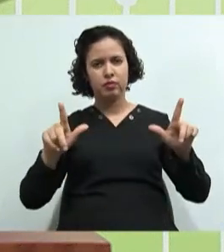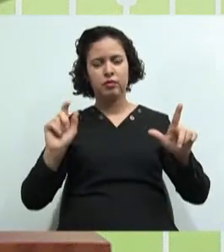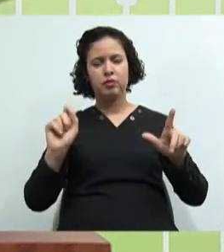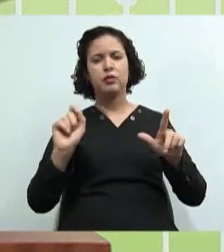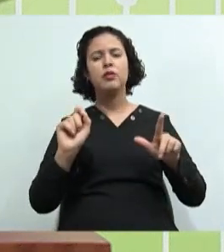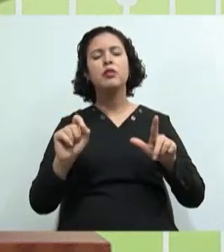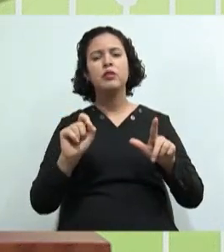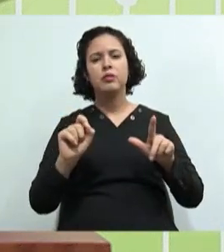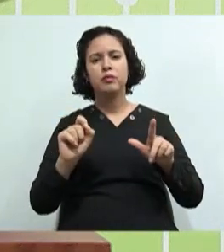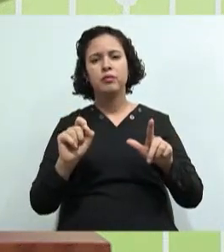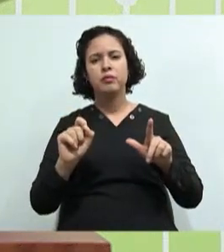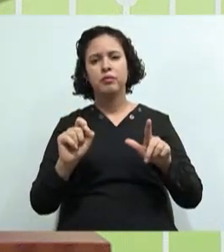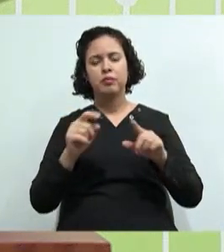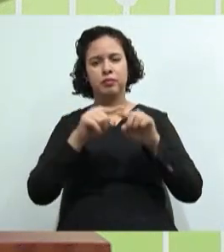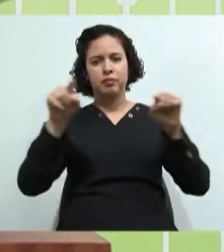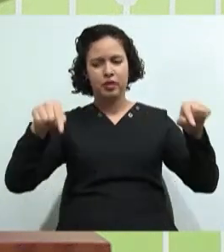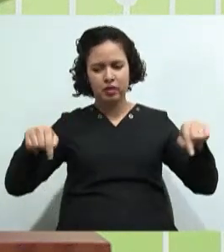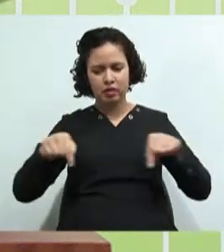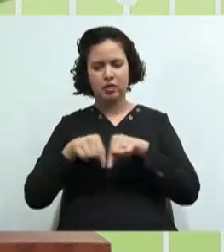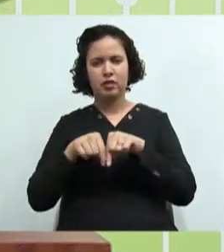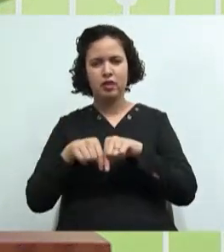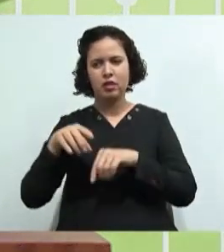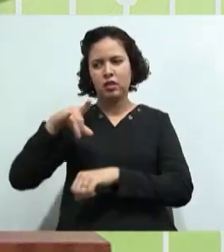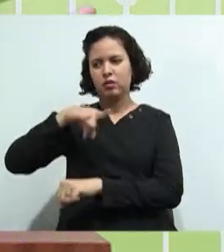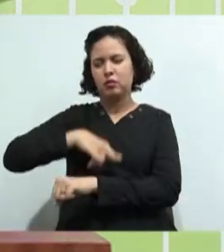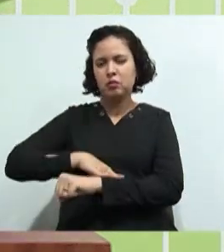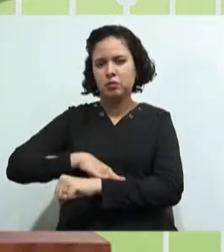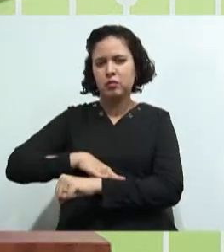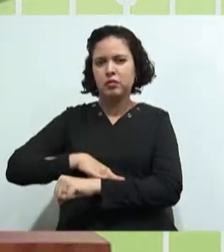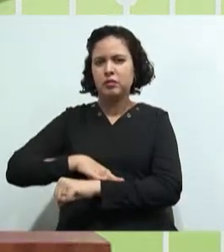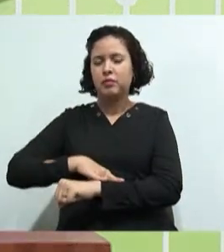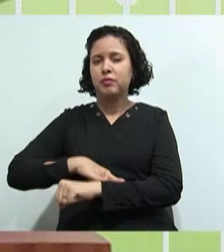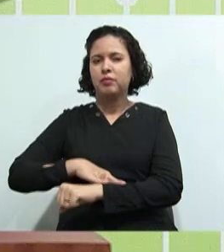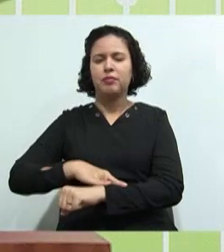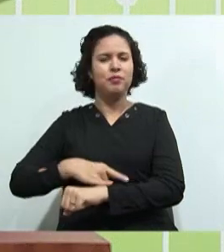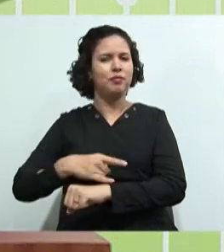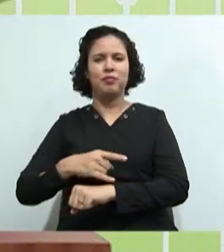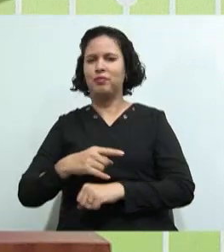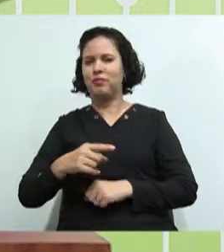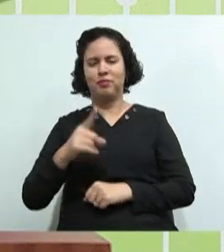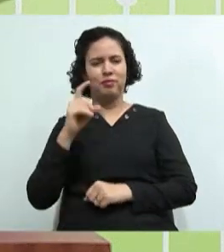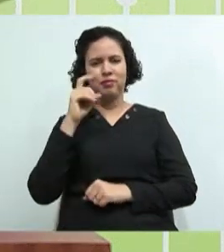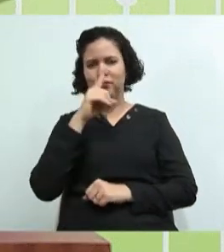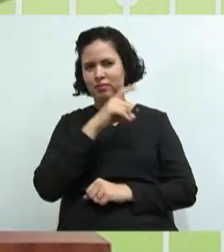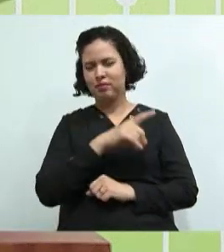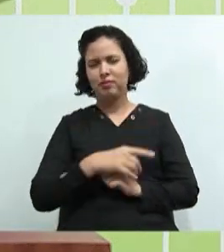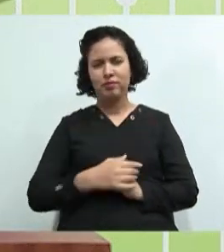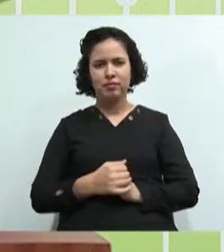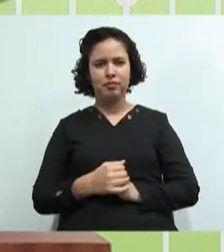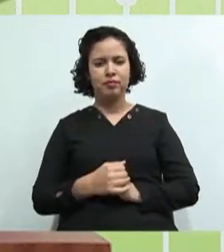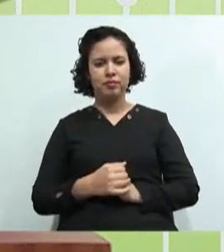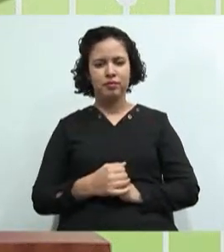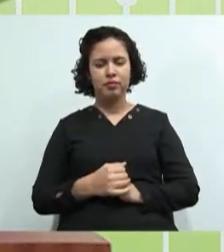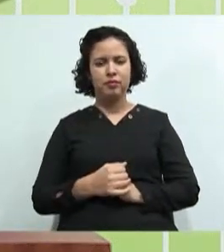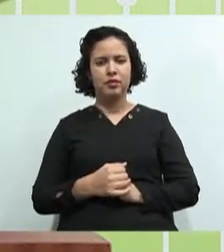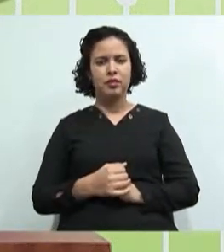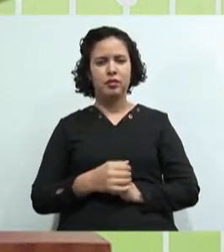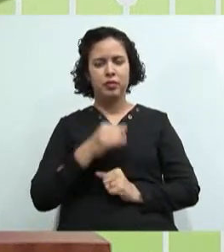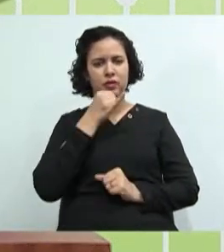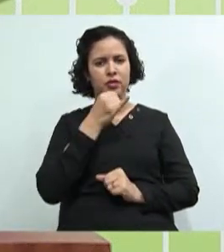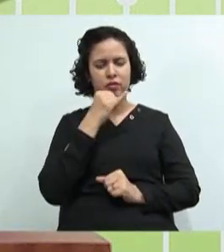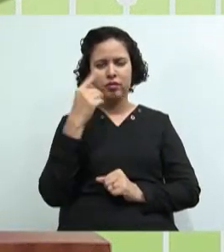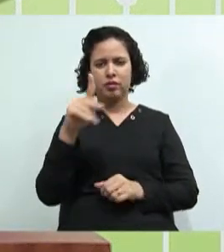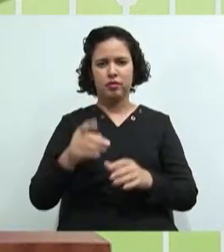salinha, 2 atendentes e um banheiro para caso alguém precise. Não, meu querido, isso não é desafiador. Diga que você vai abrir a